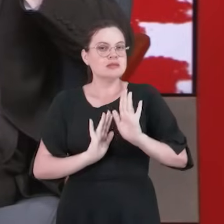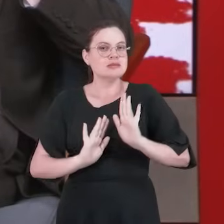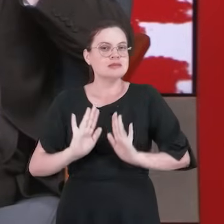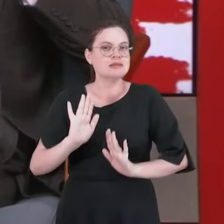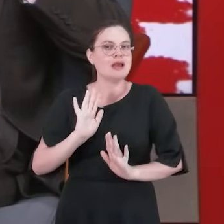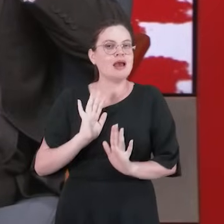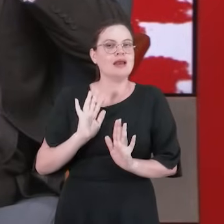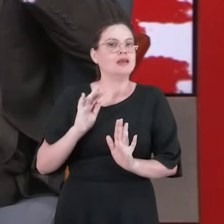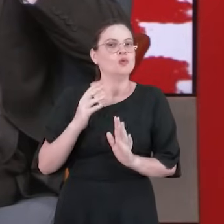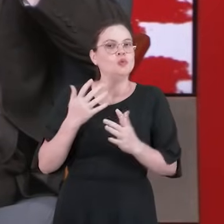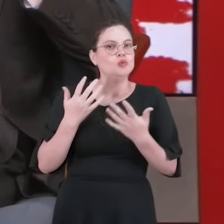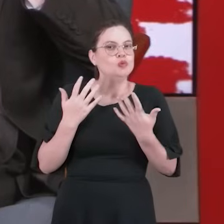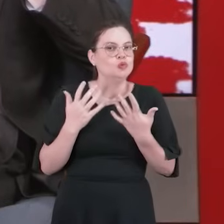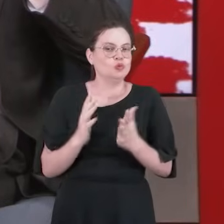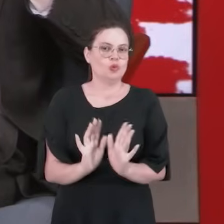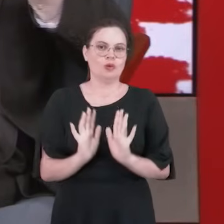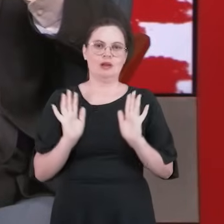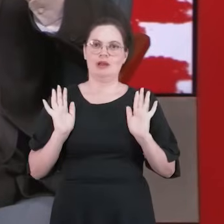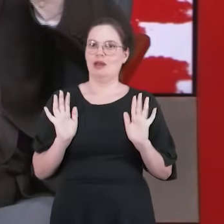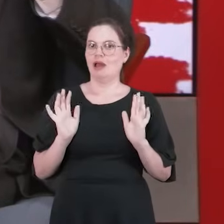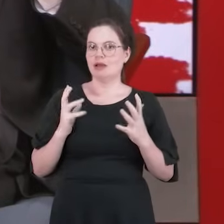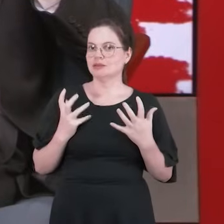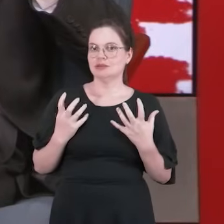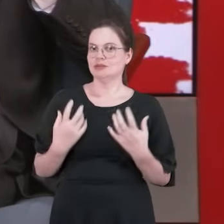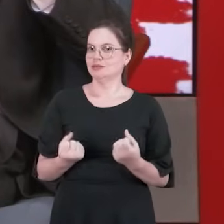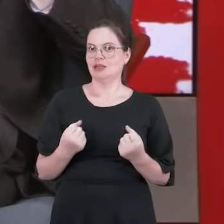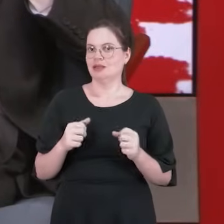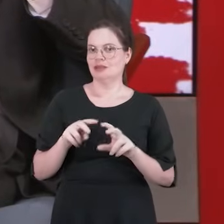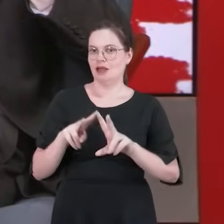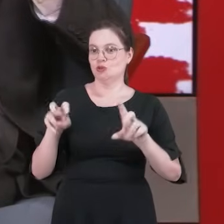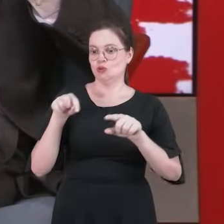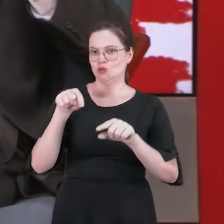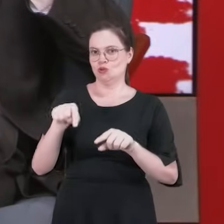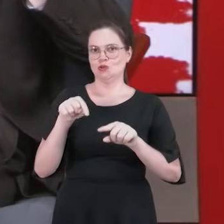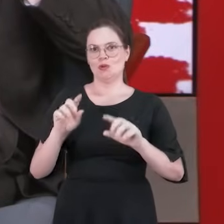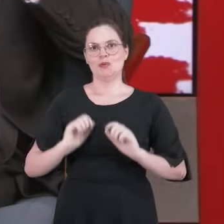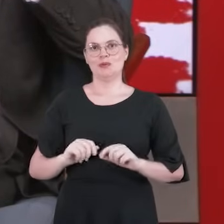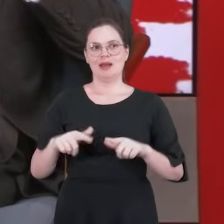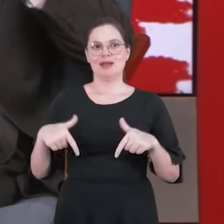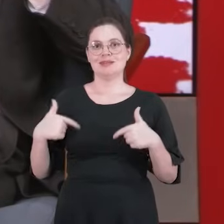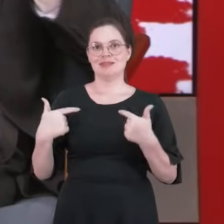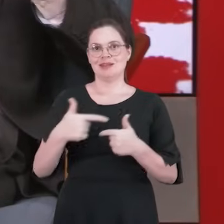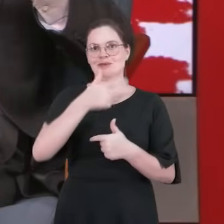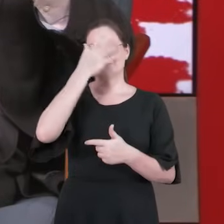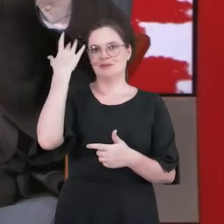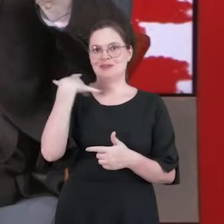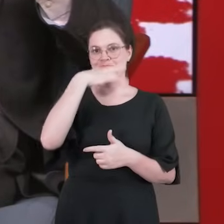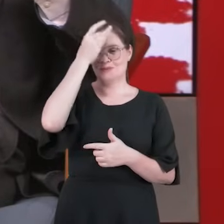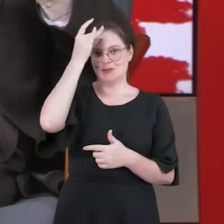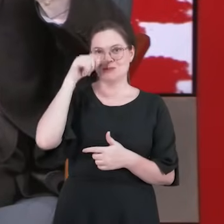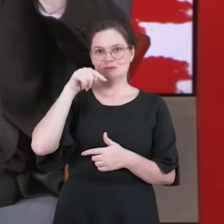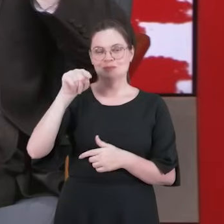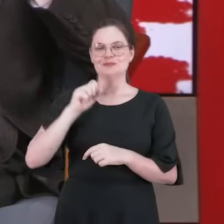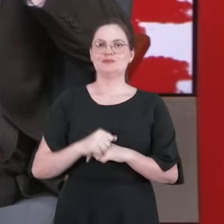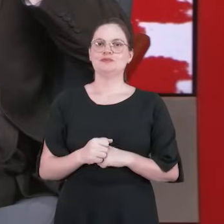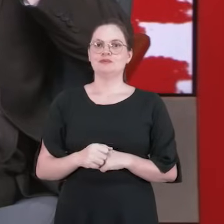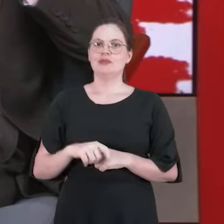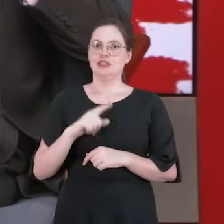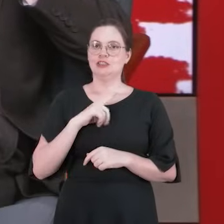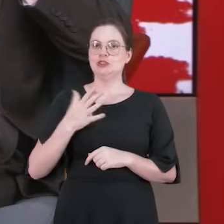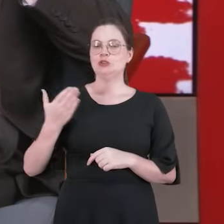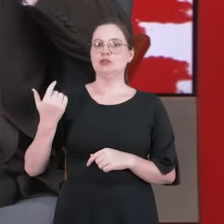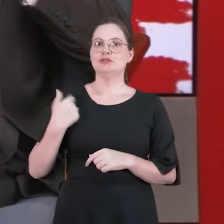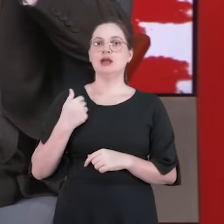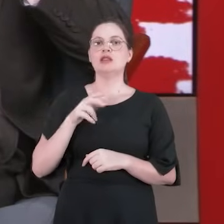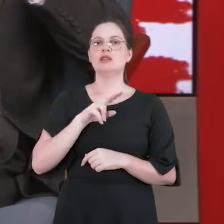dificuldade em aceitar aquilo que eram próprio dos movimentos